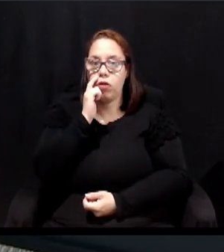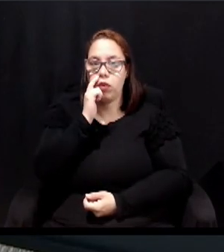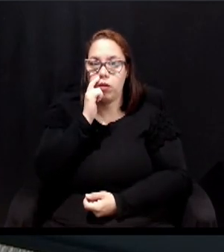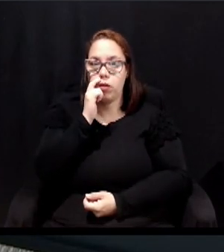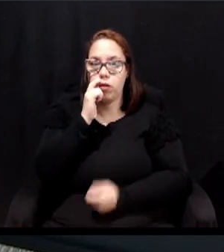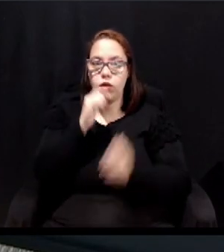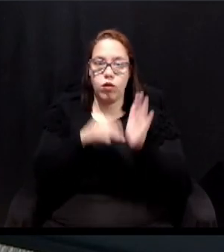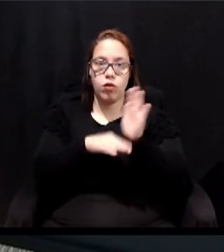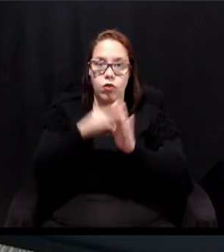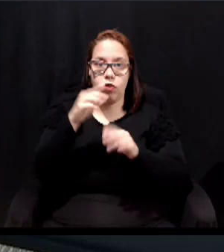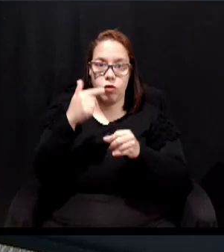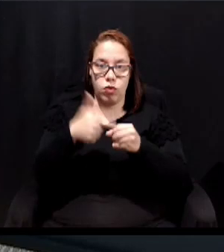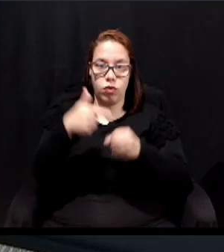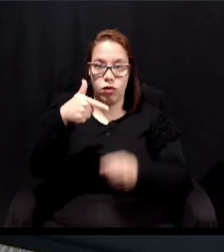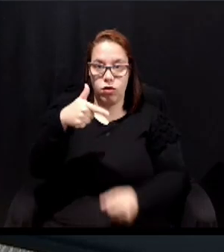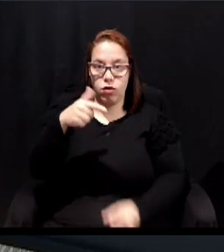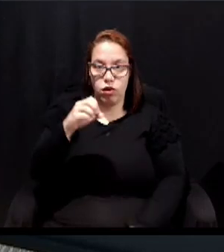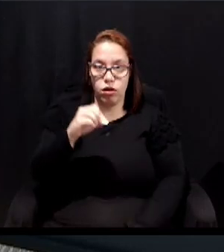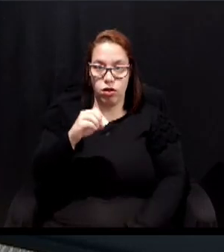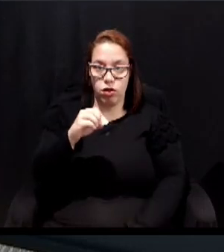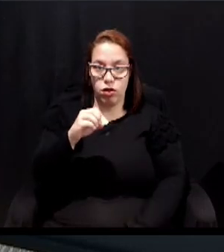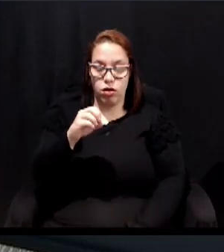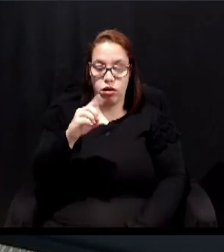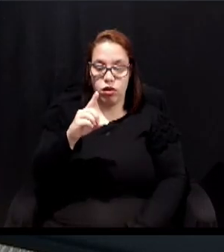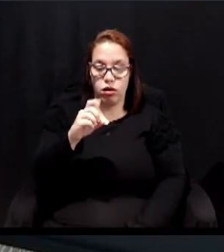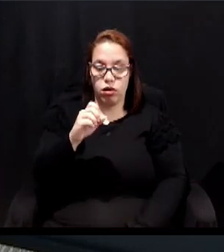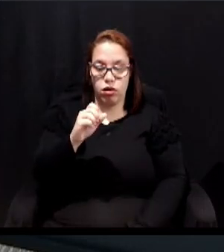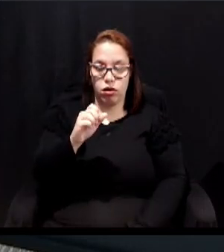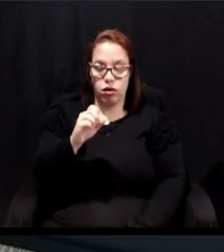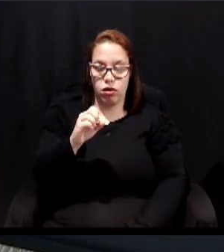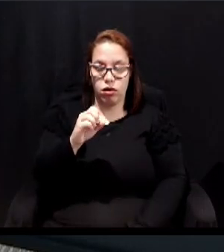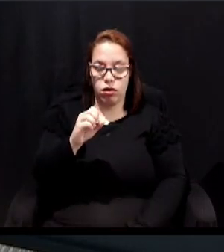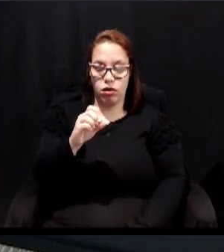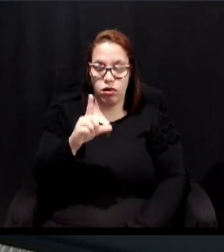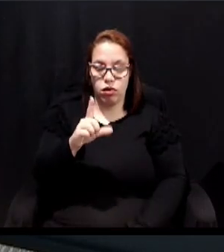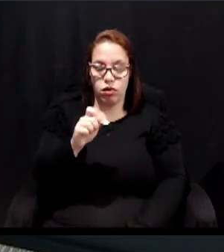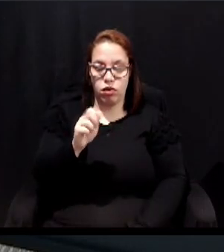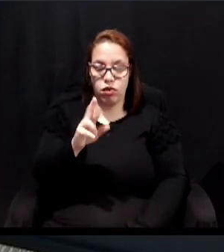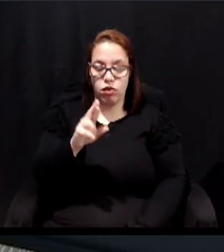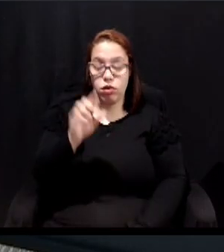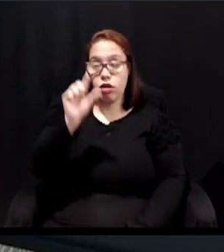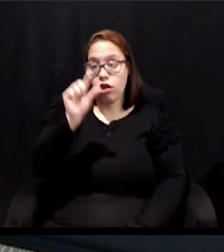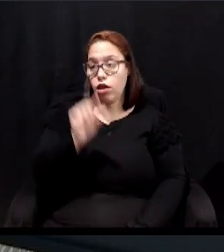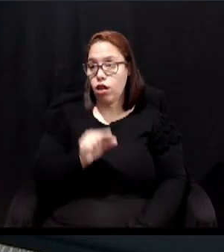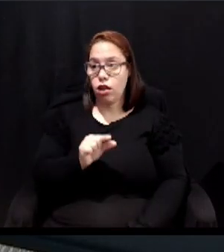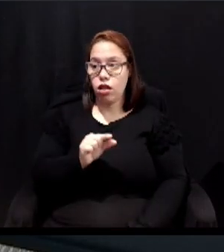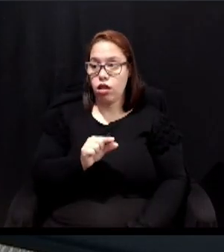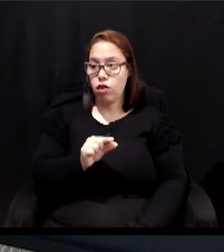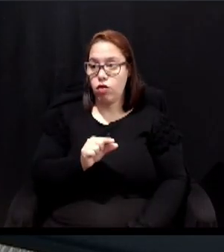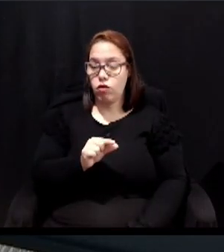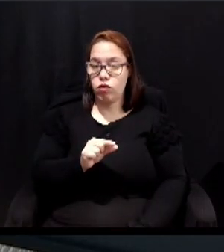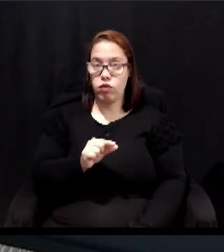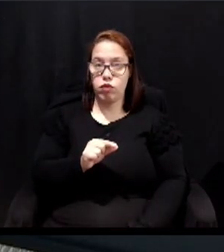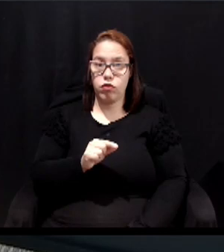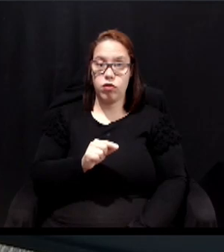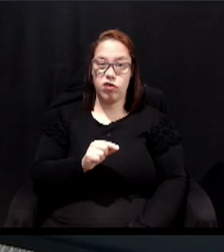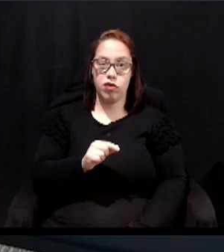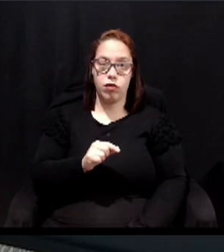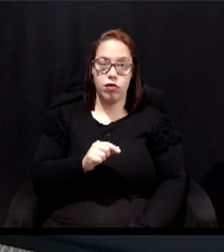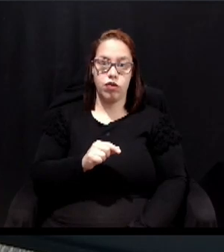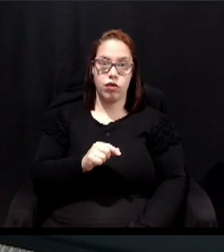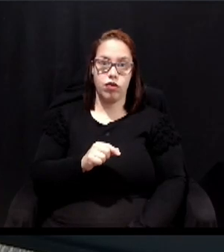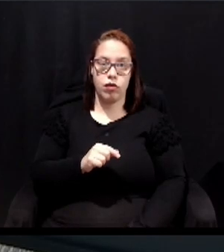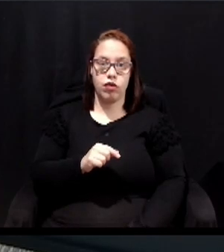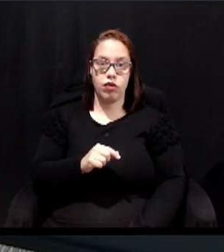para $70. O dólar hoje, todo mundo achou que ia subir, não, está caindo. Então, quer dizer, a pessoa que corre atrás tem uma surpresa.